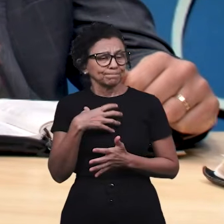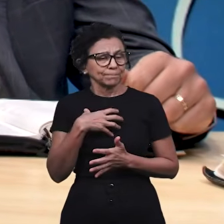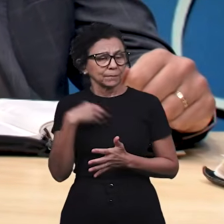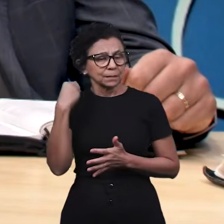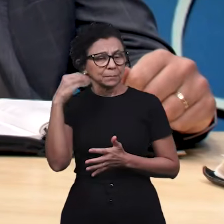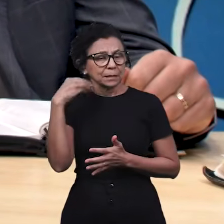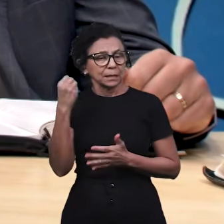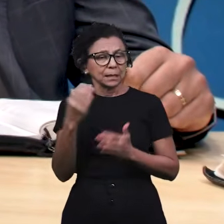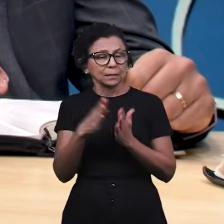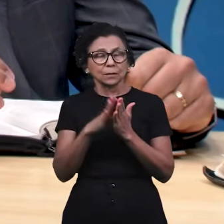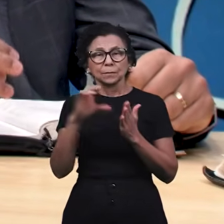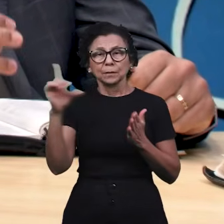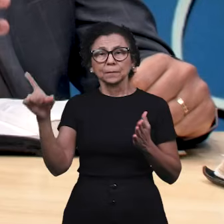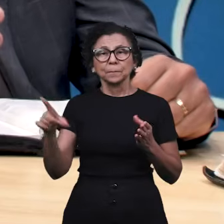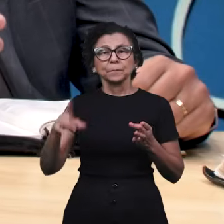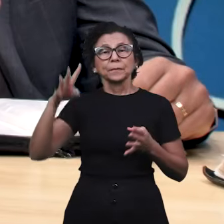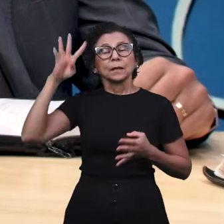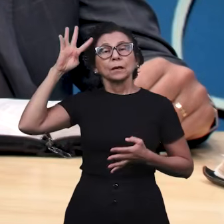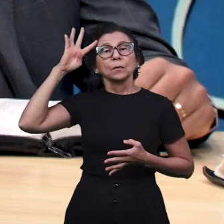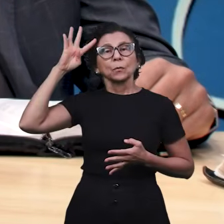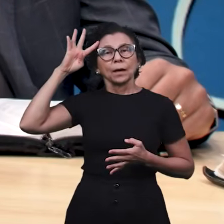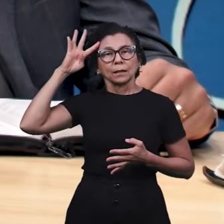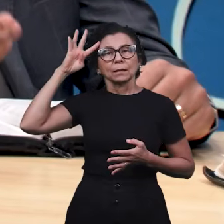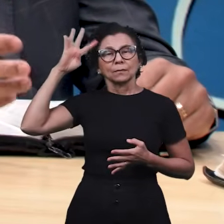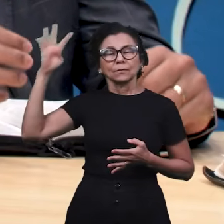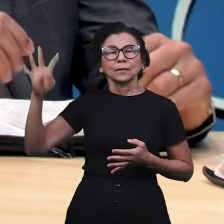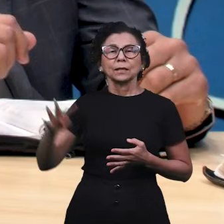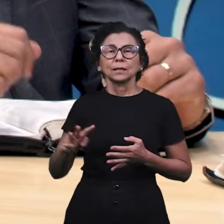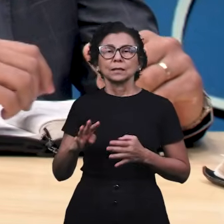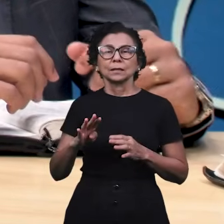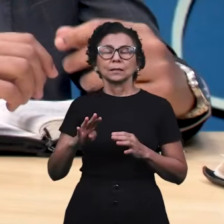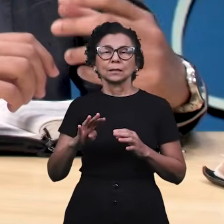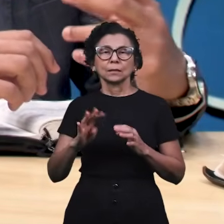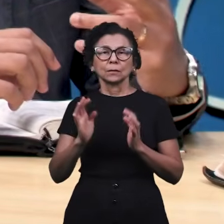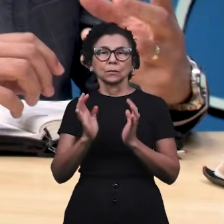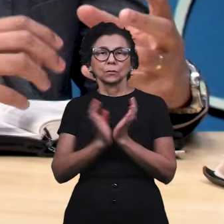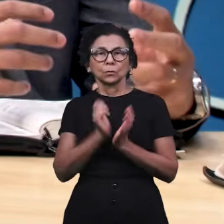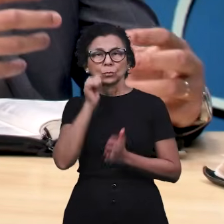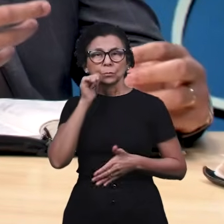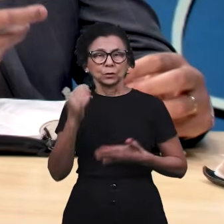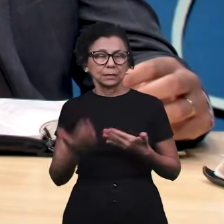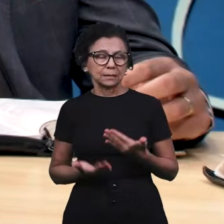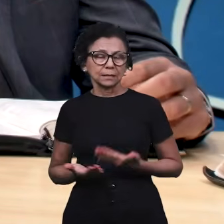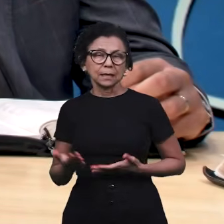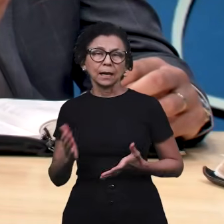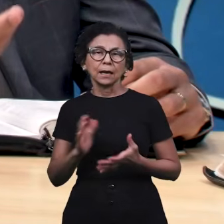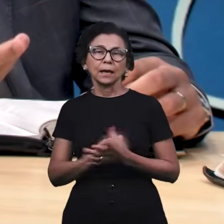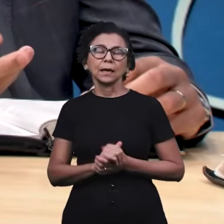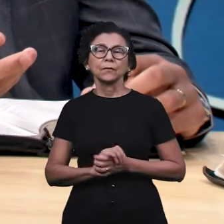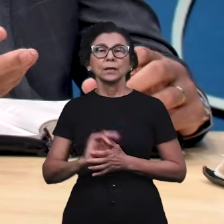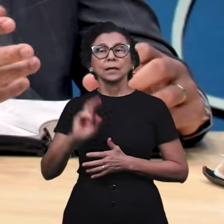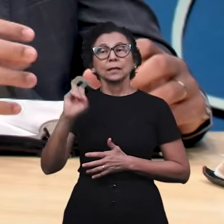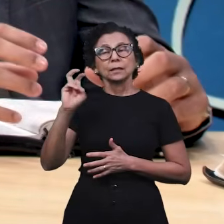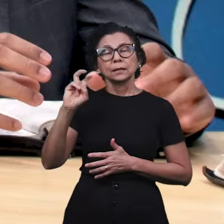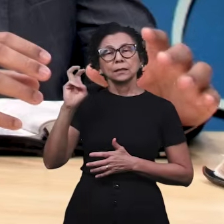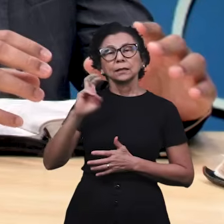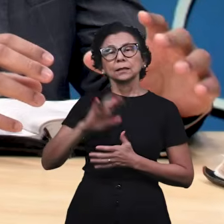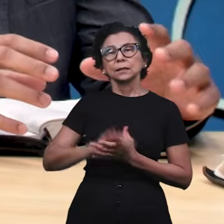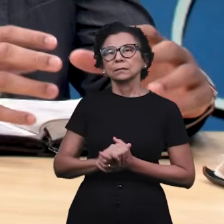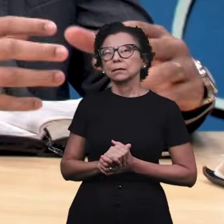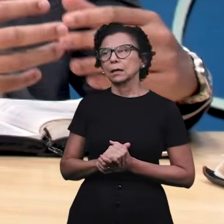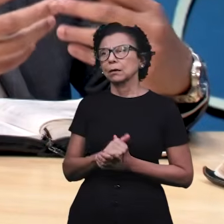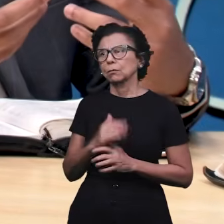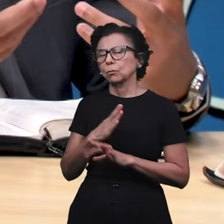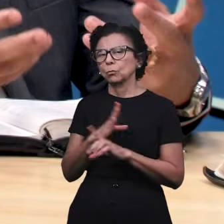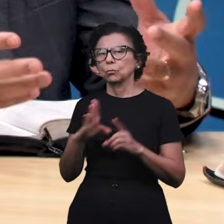Na quarta, o culto de senhoras, que geralmente são mais solenes. Quinta, um culto de busca ao Senhor, né,